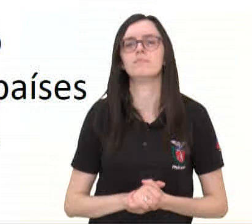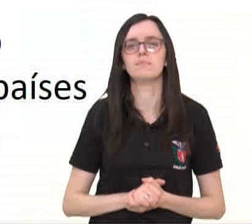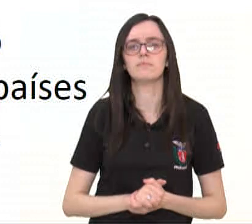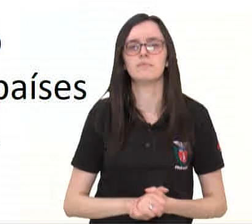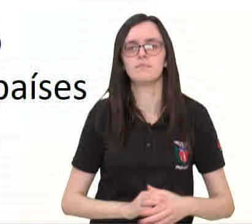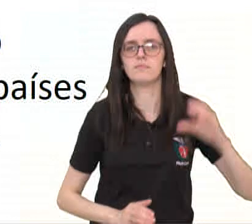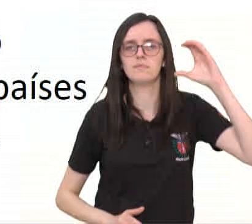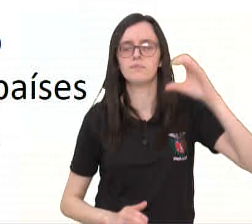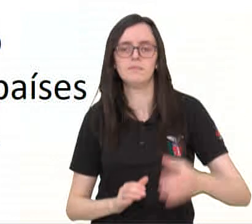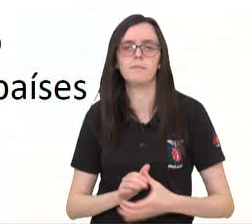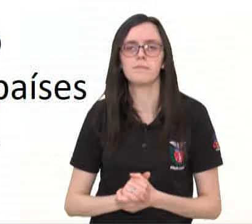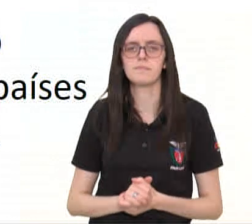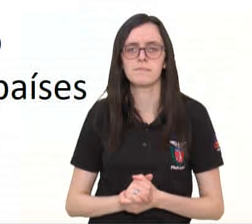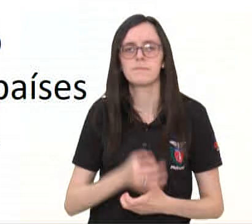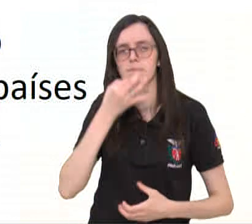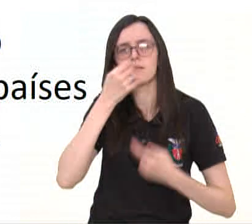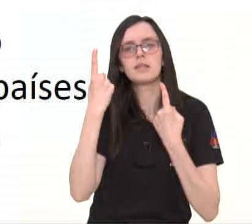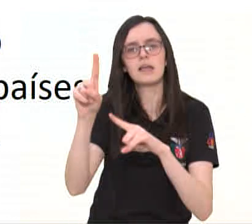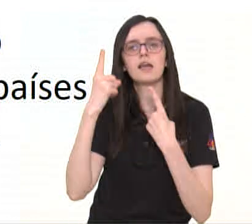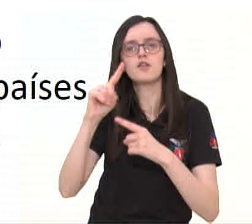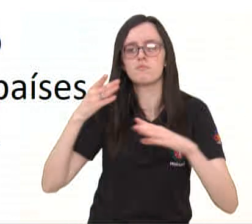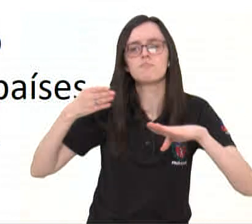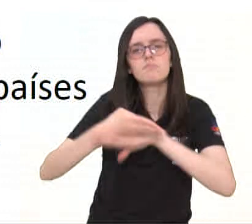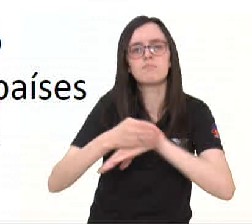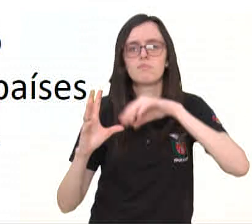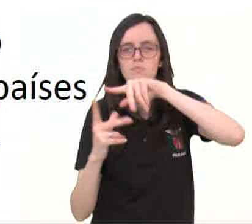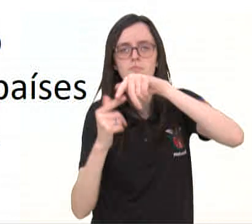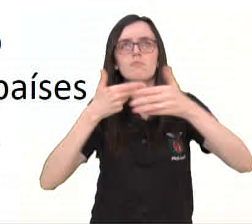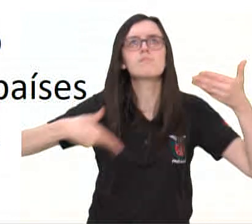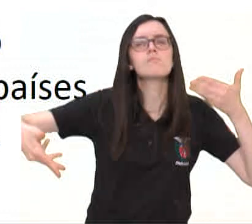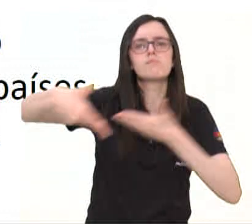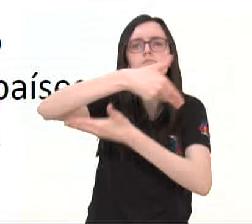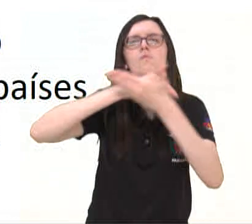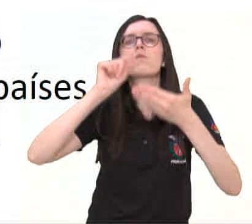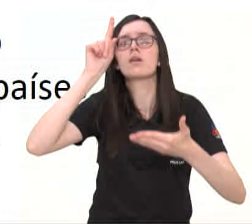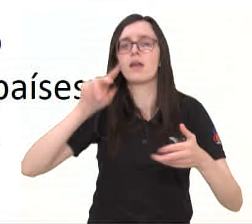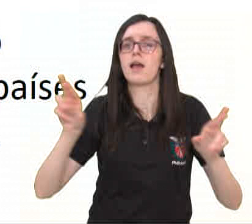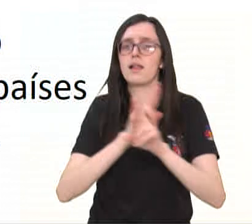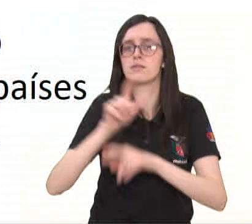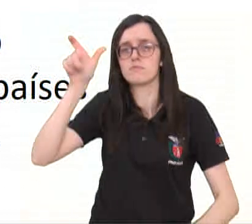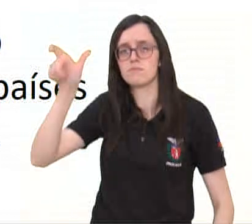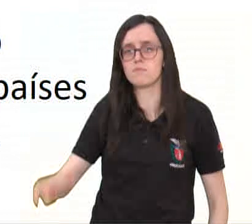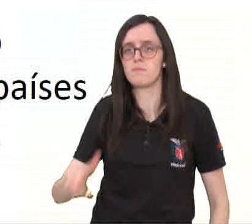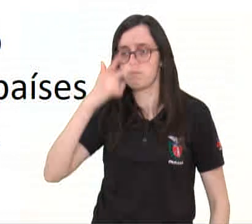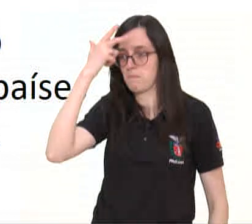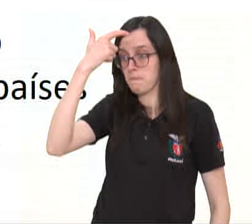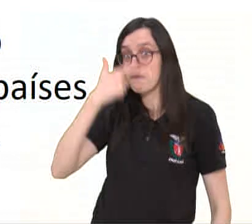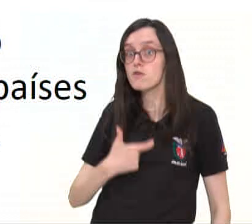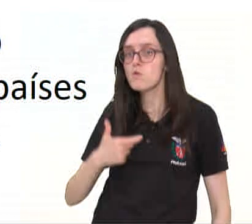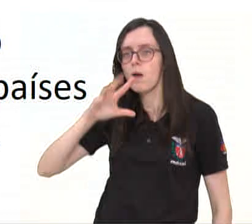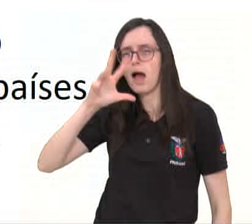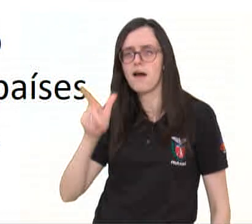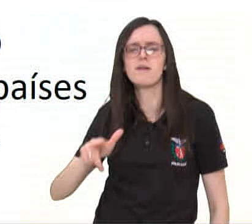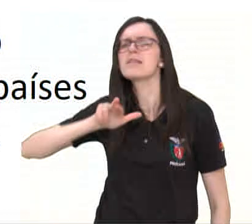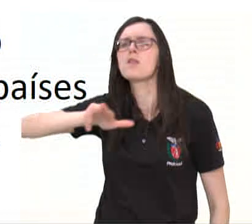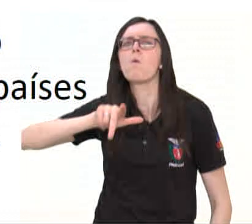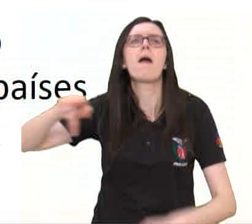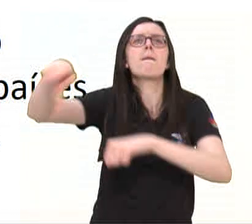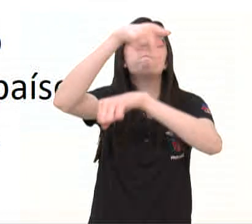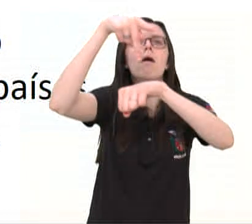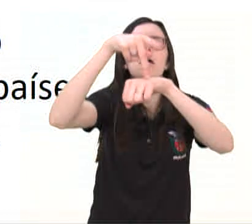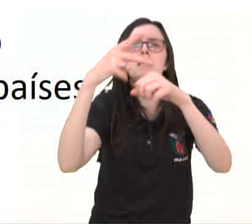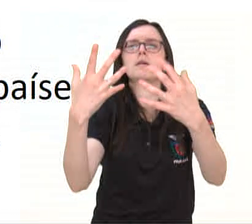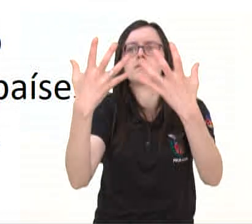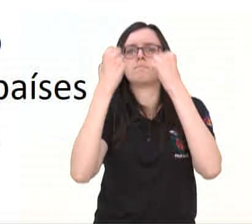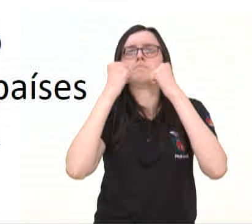C. As críticas sobre a interferência global estão relacionadas ao próprio africano e nem tanto aos países que